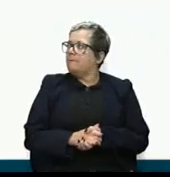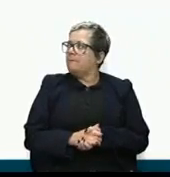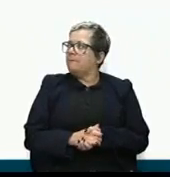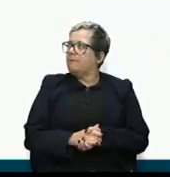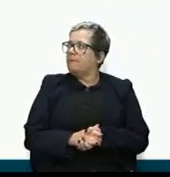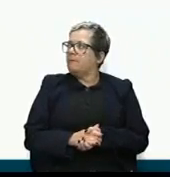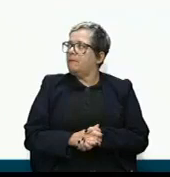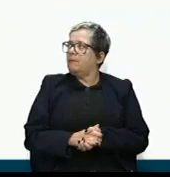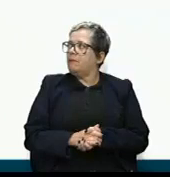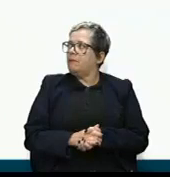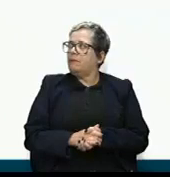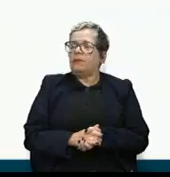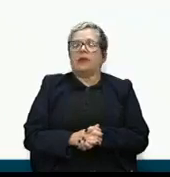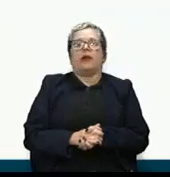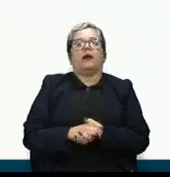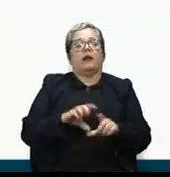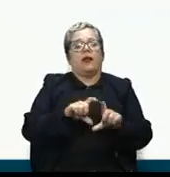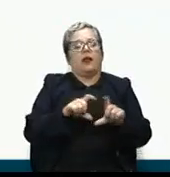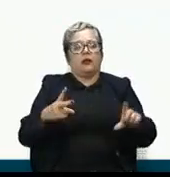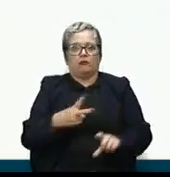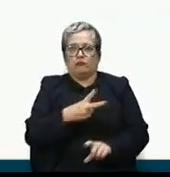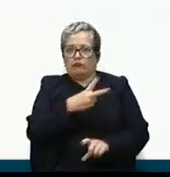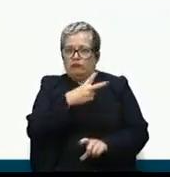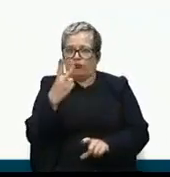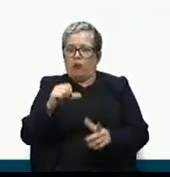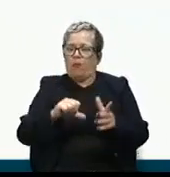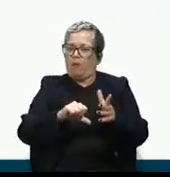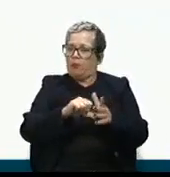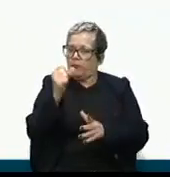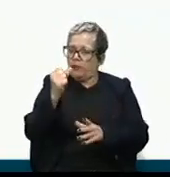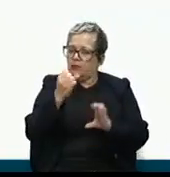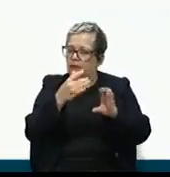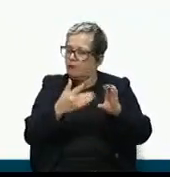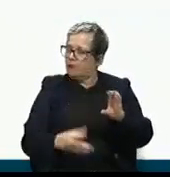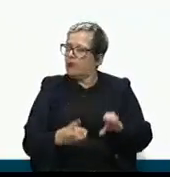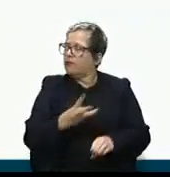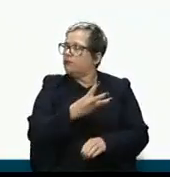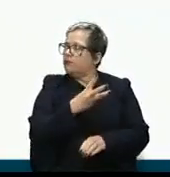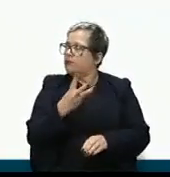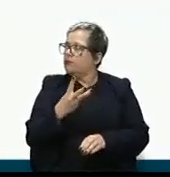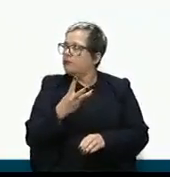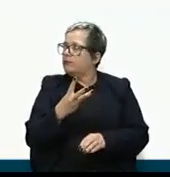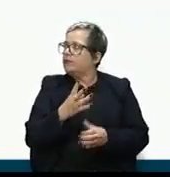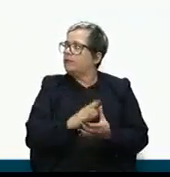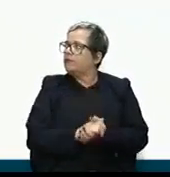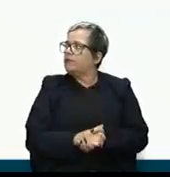Vamos lá, agora na linha 2, o primeiro elemento, 3